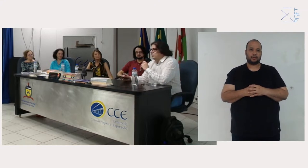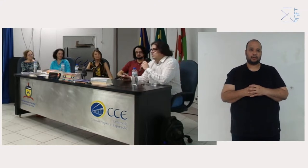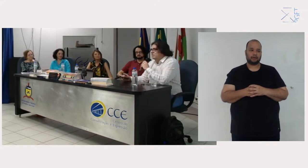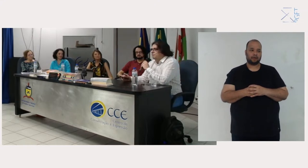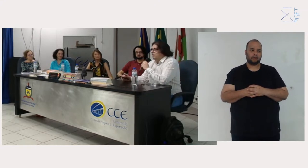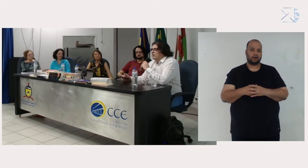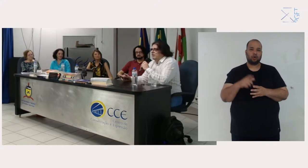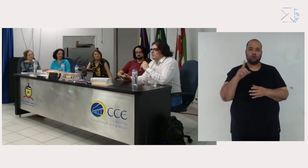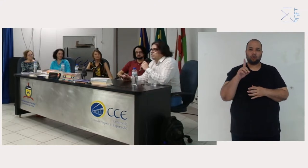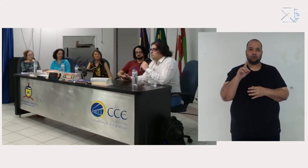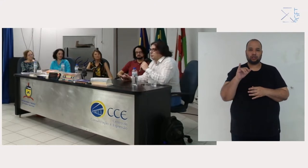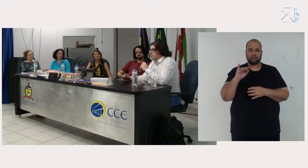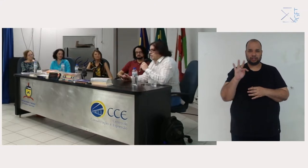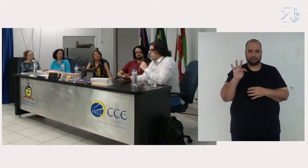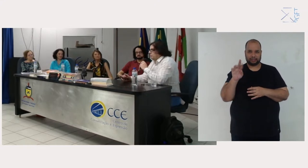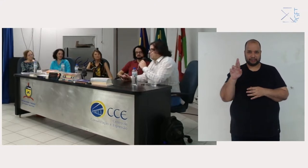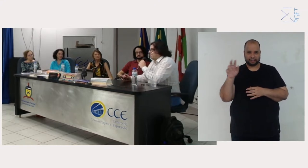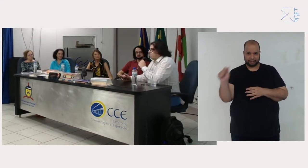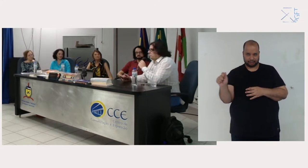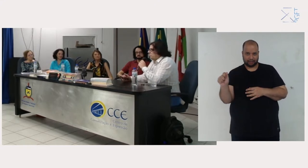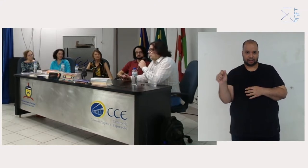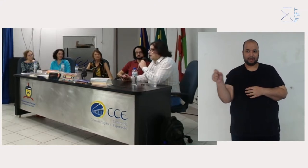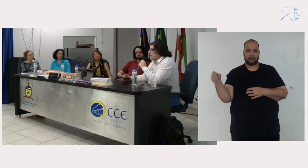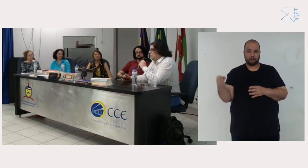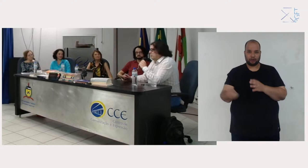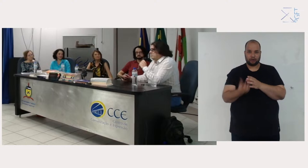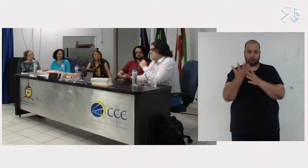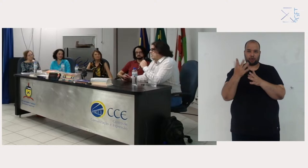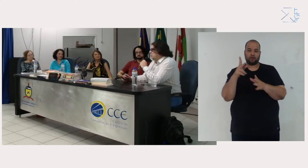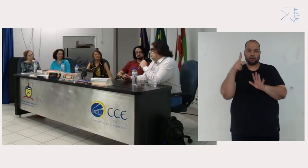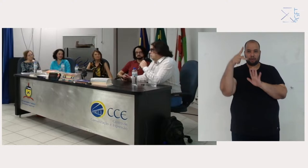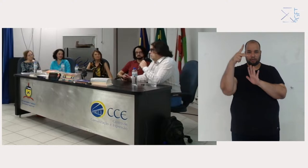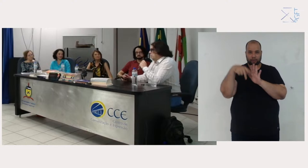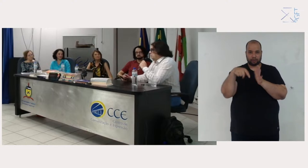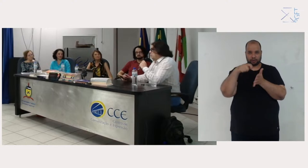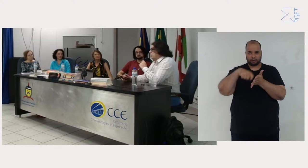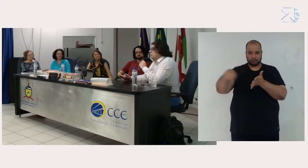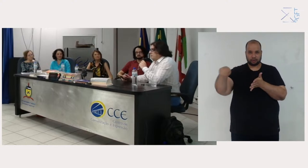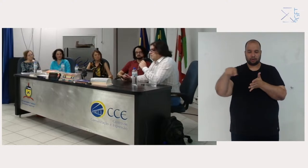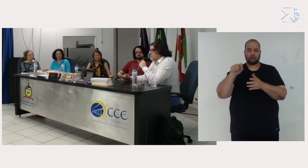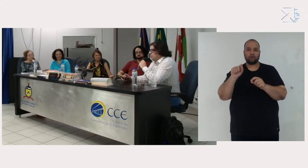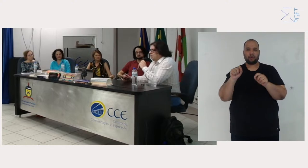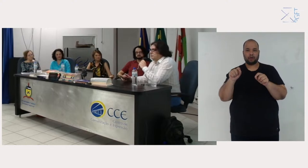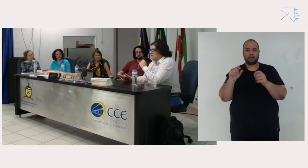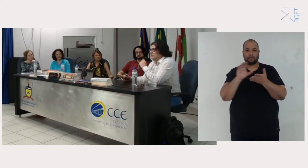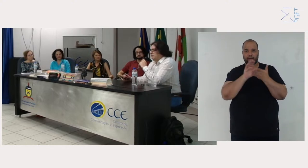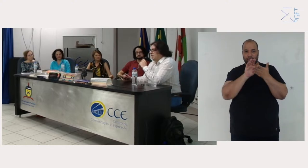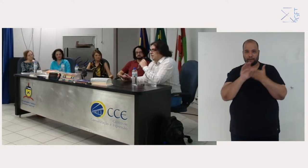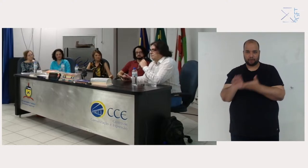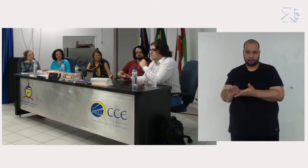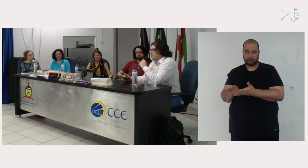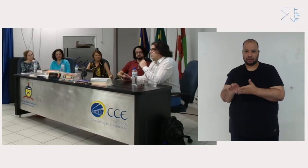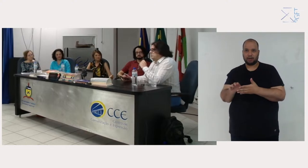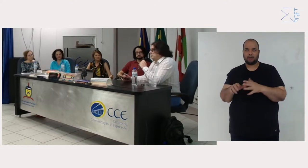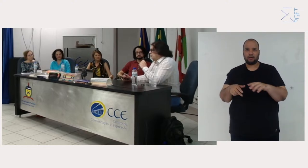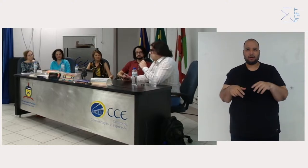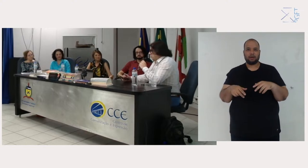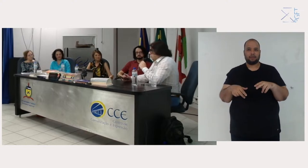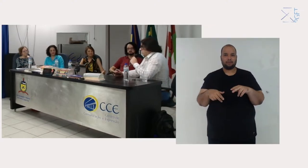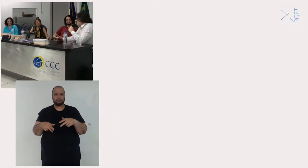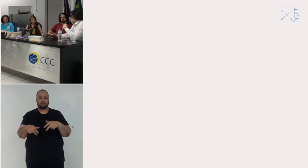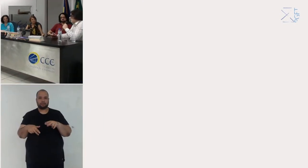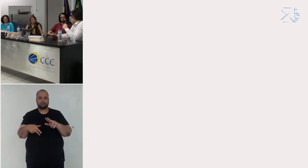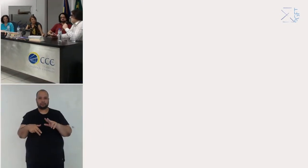como eu disse, de um projeto que foi assinado, um projeto financiado pelo CNPq, que foi assinado